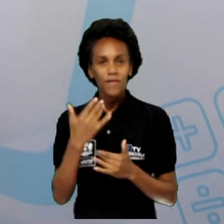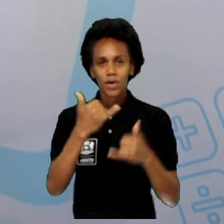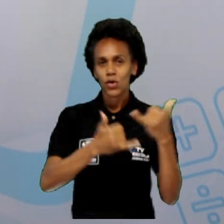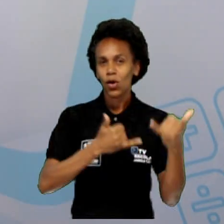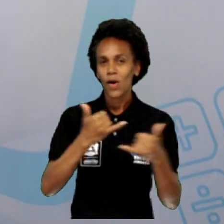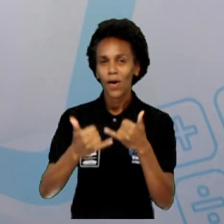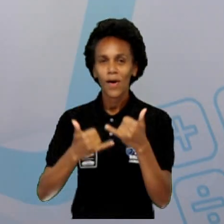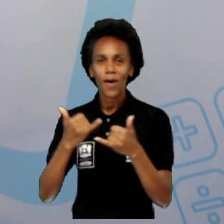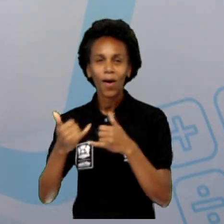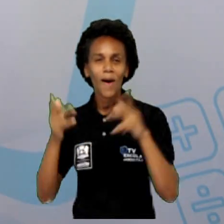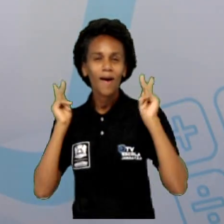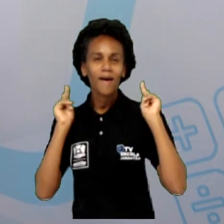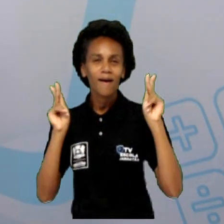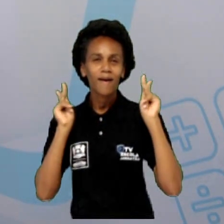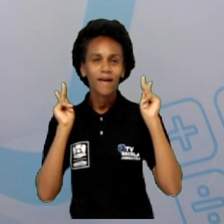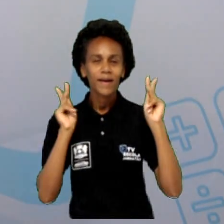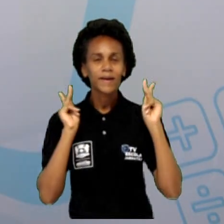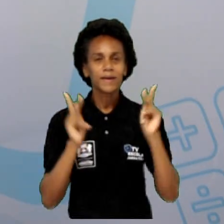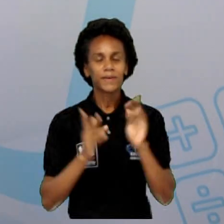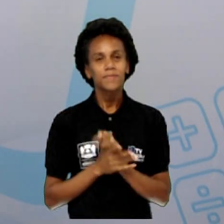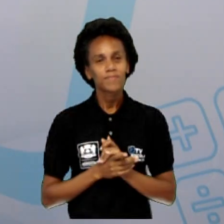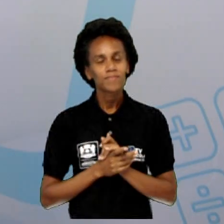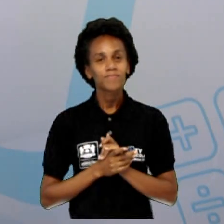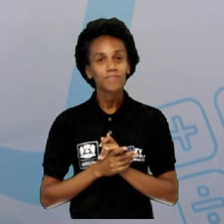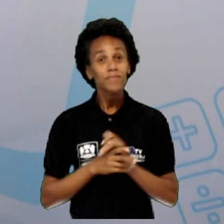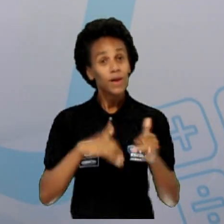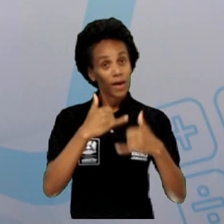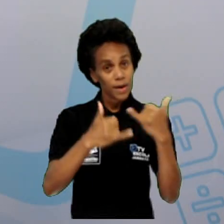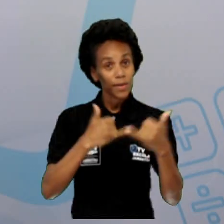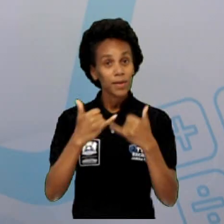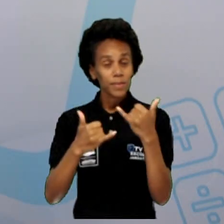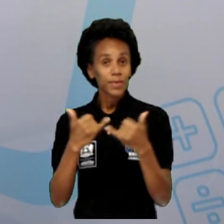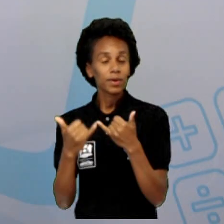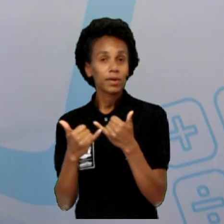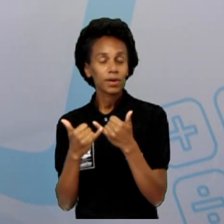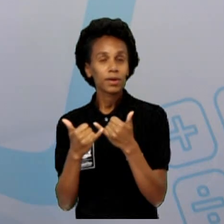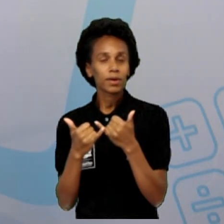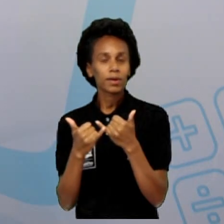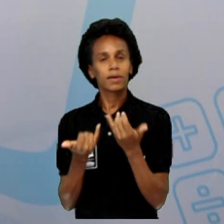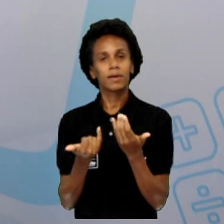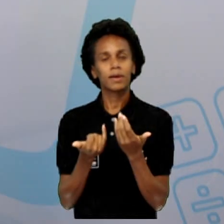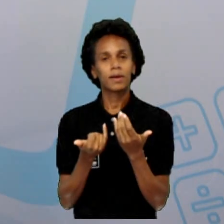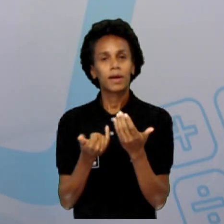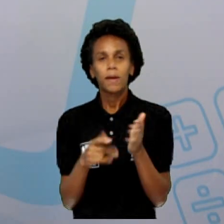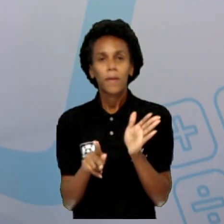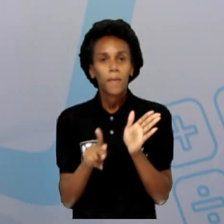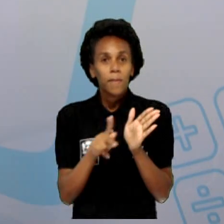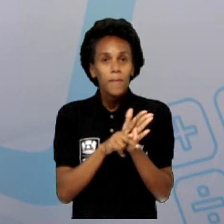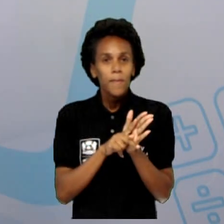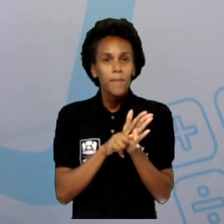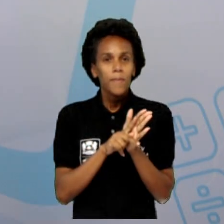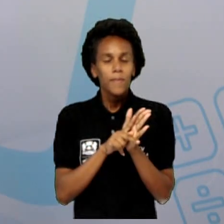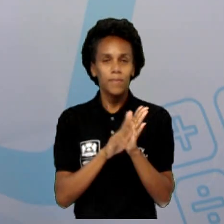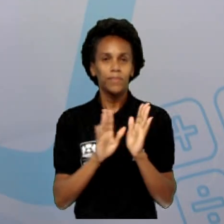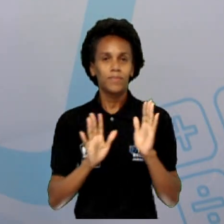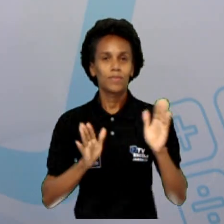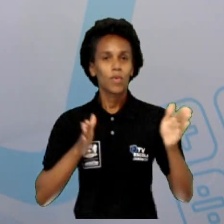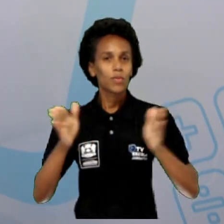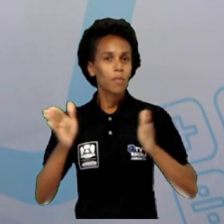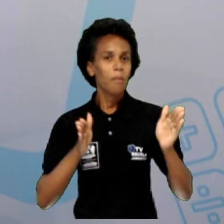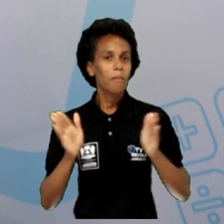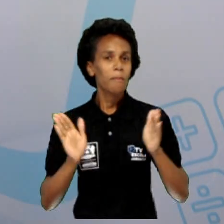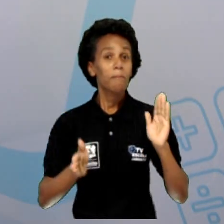brincadeiras que são típicos da época. Tá certo? E brinca criança, e brinca adulto, todo mundo brinca e